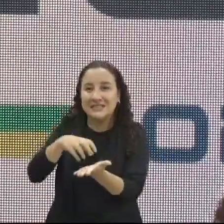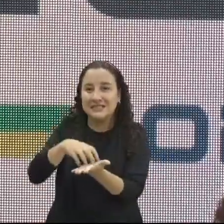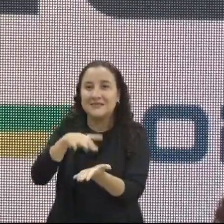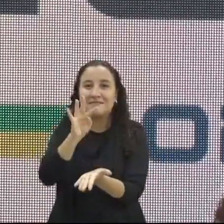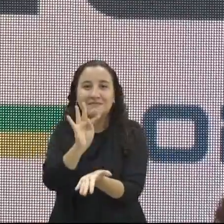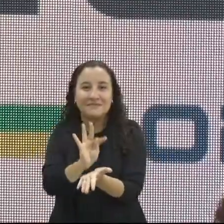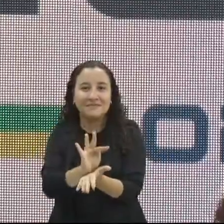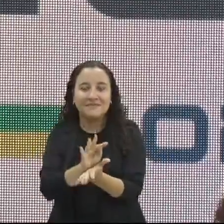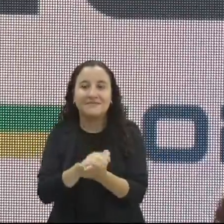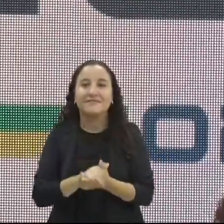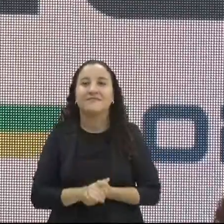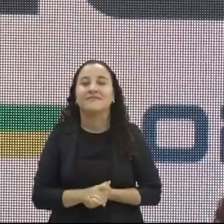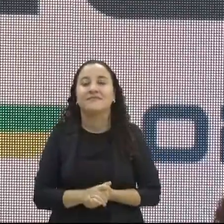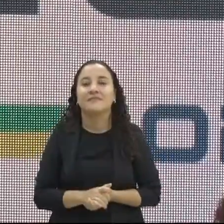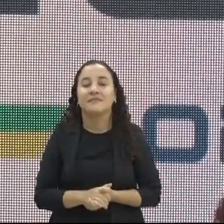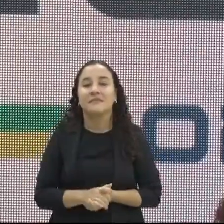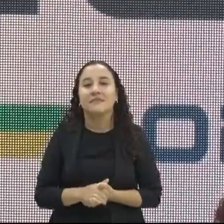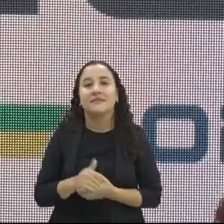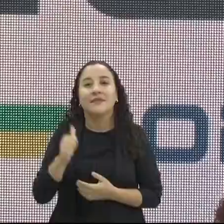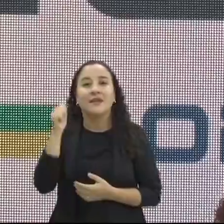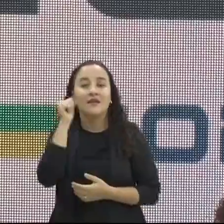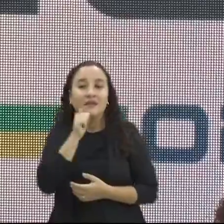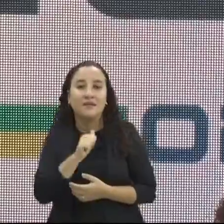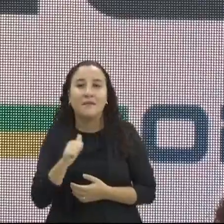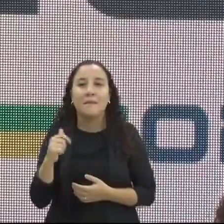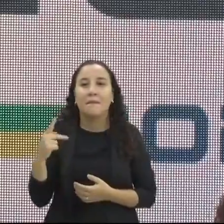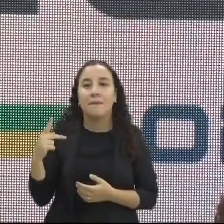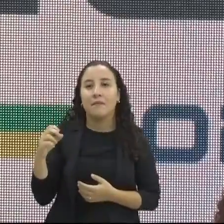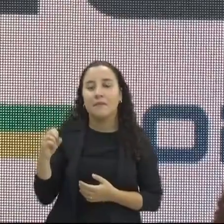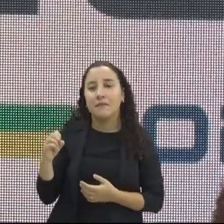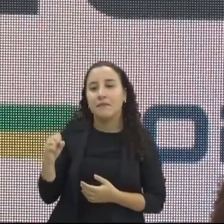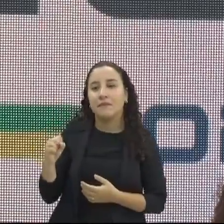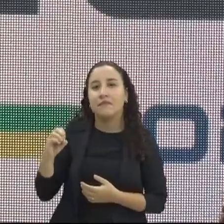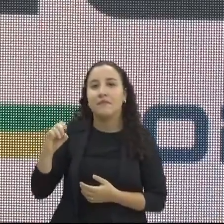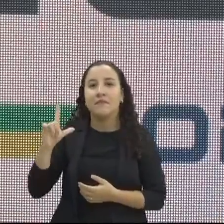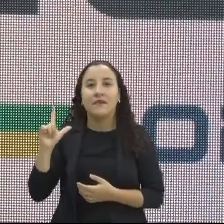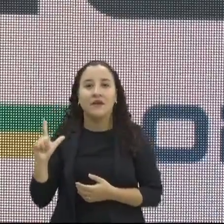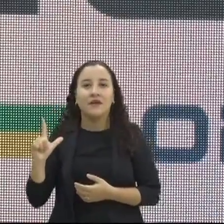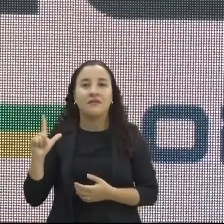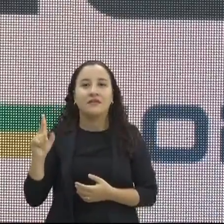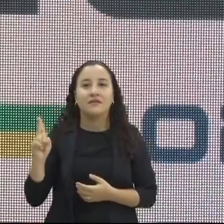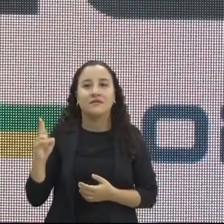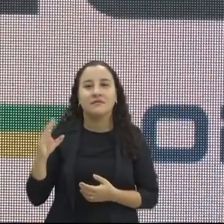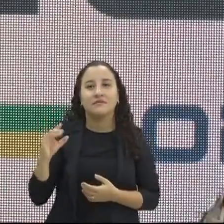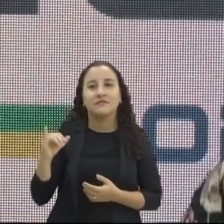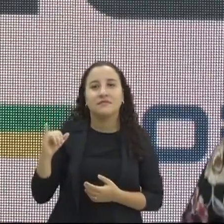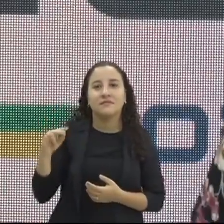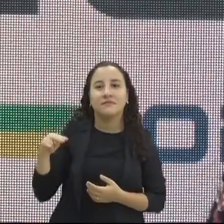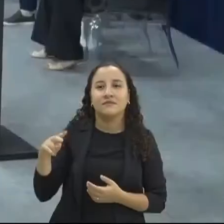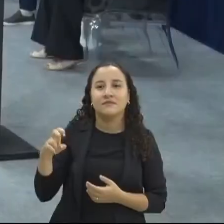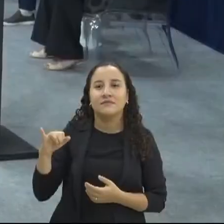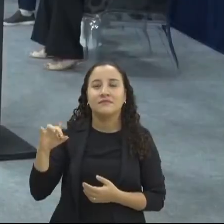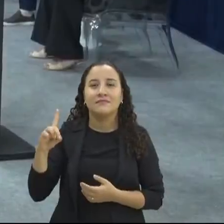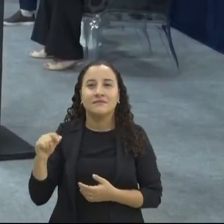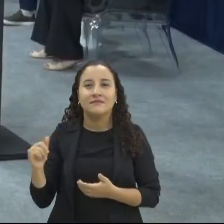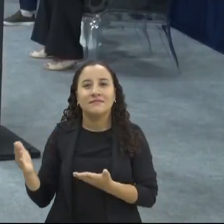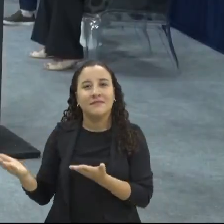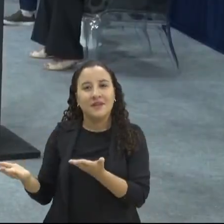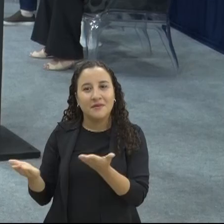Teresina. É a candidata do PSOL, Lucineide Barros. Candidata, por